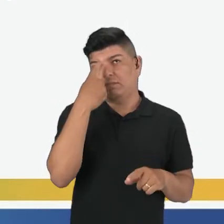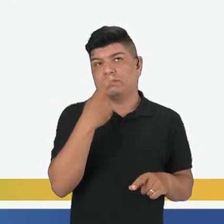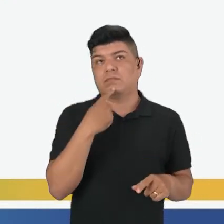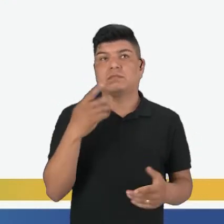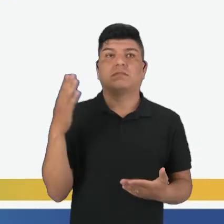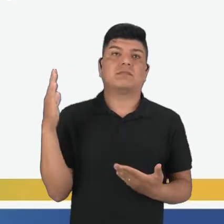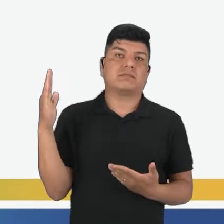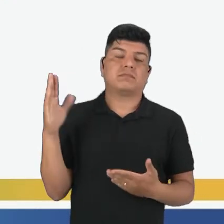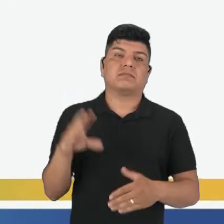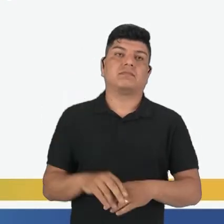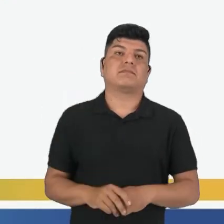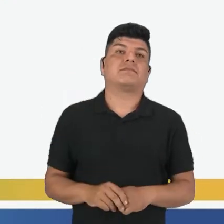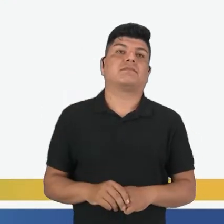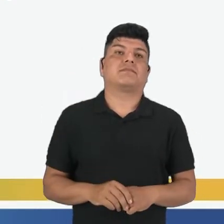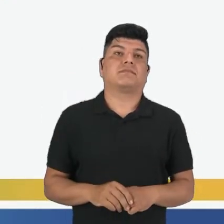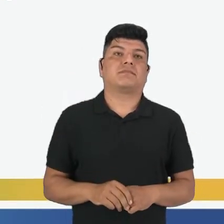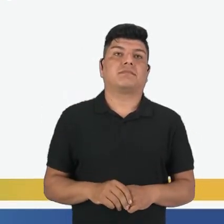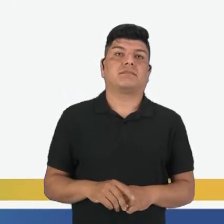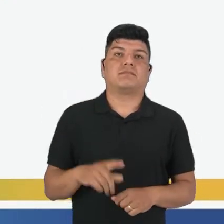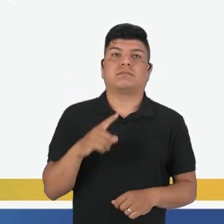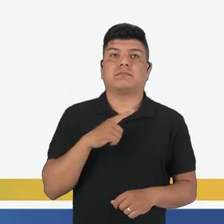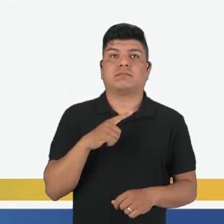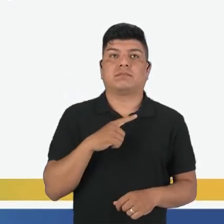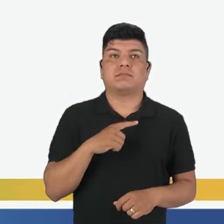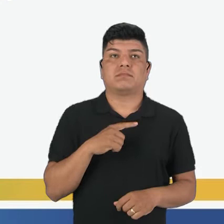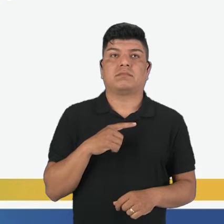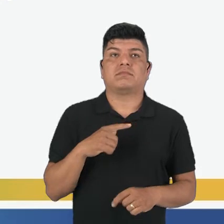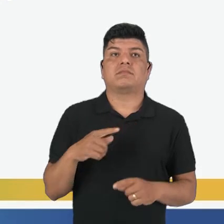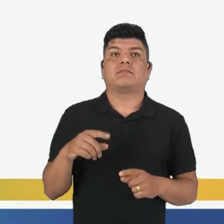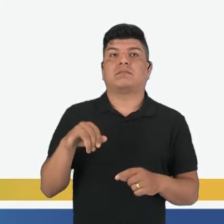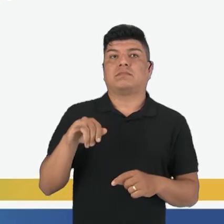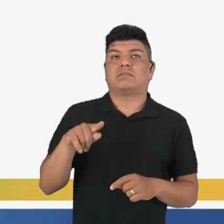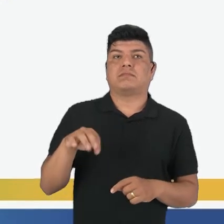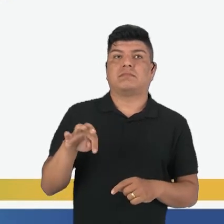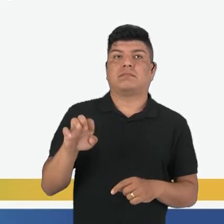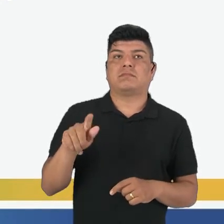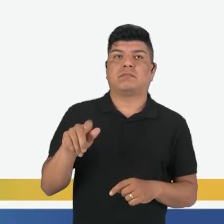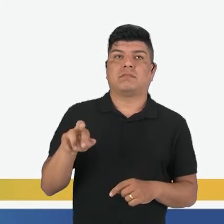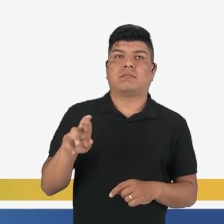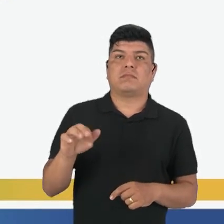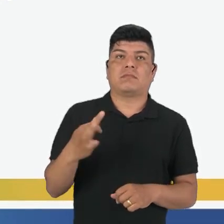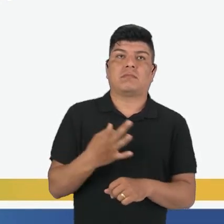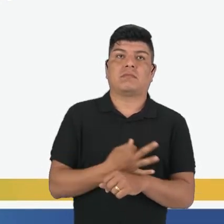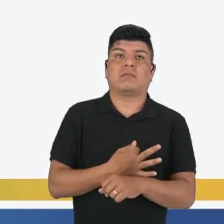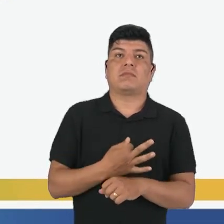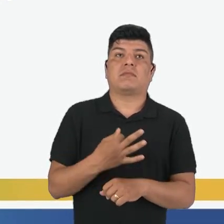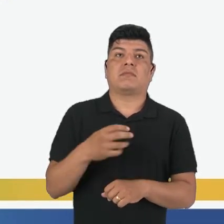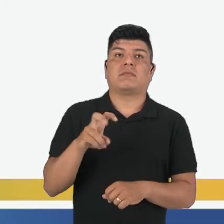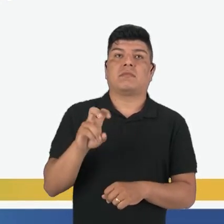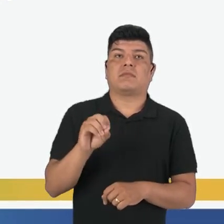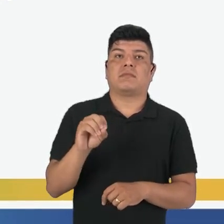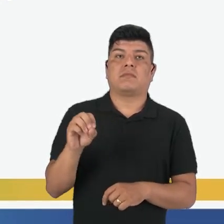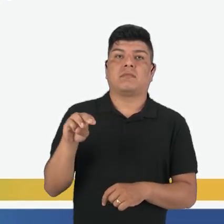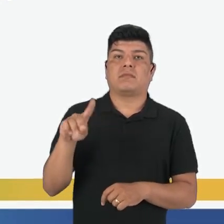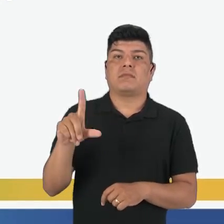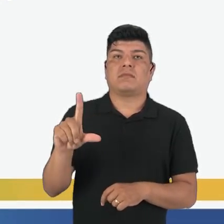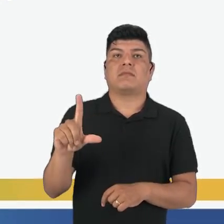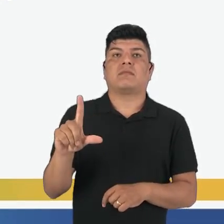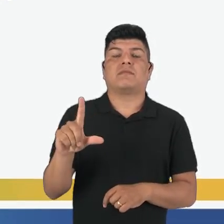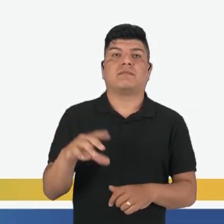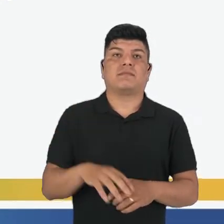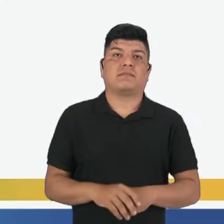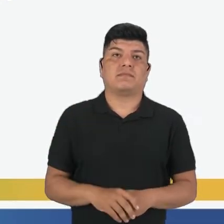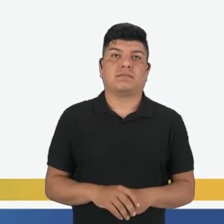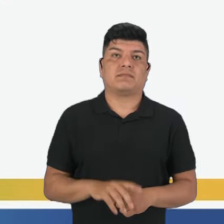verificar na figura abaixo. Nós temos aqui o leite integral, a capacidade desse recipiente é de